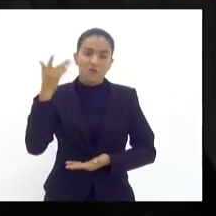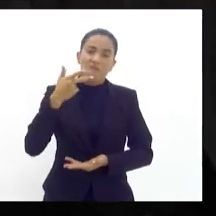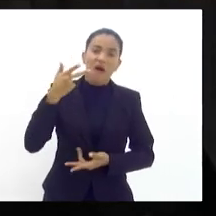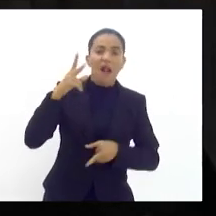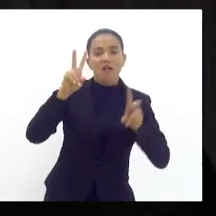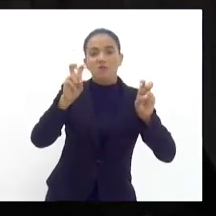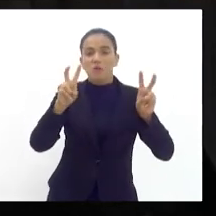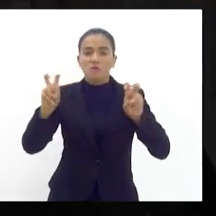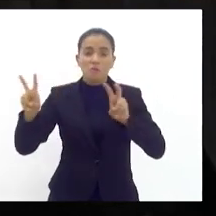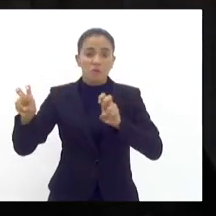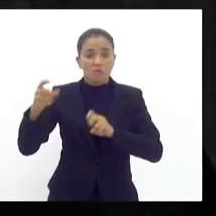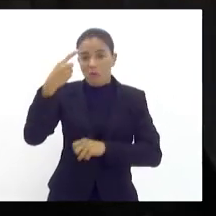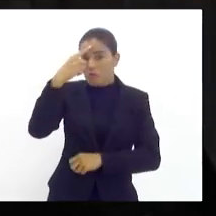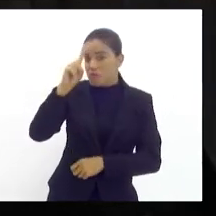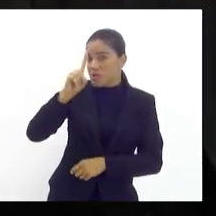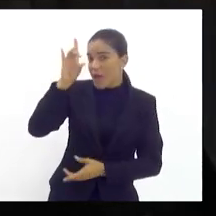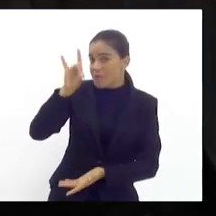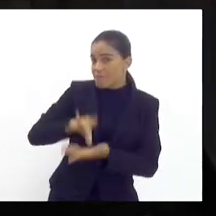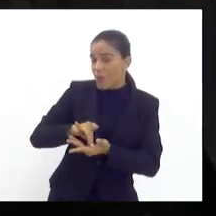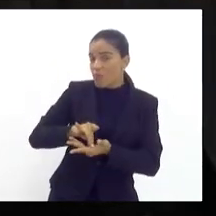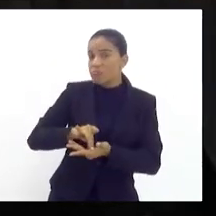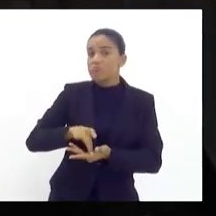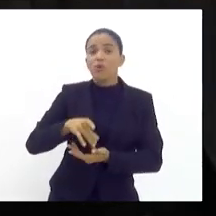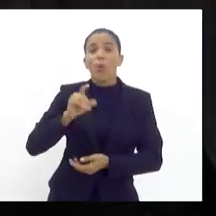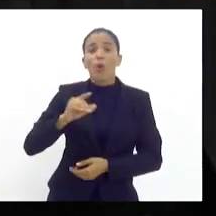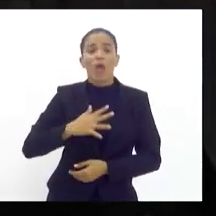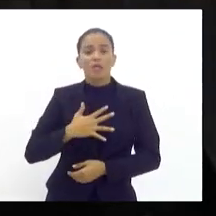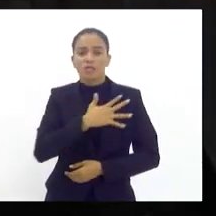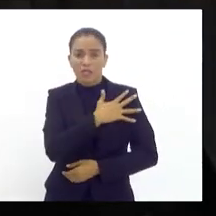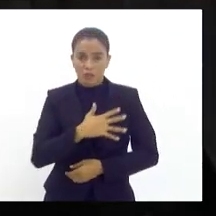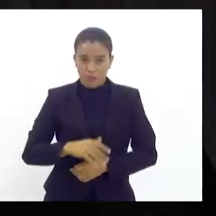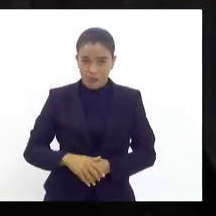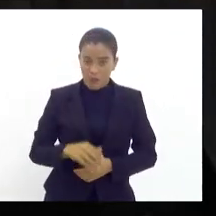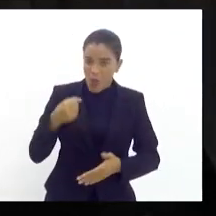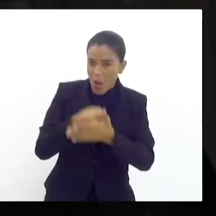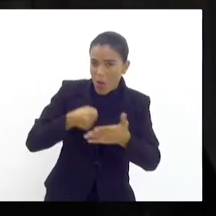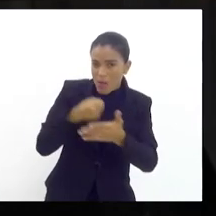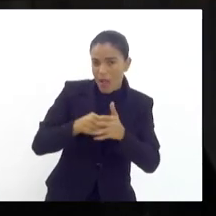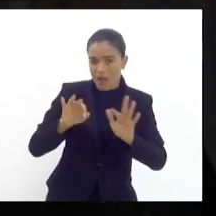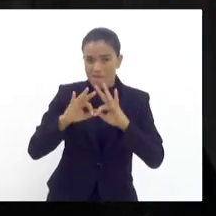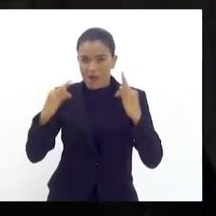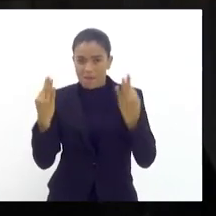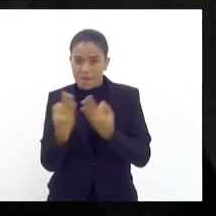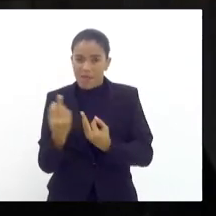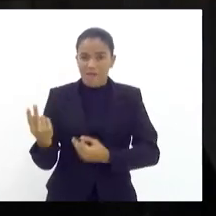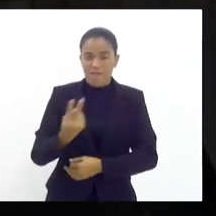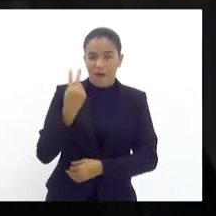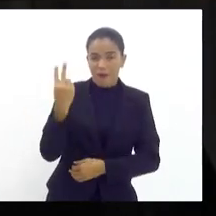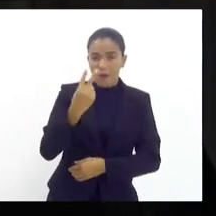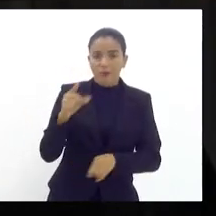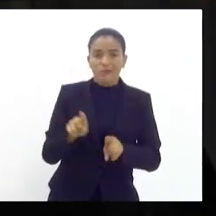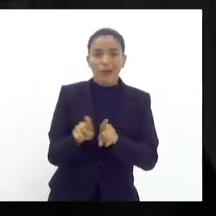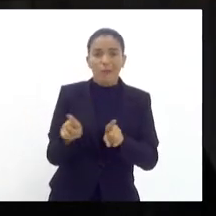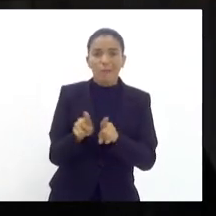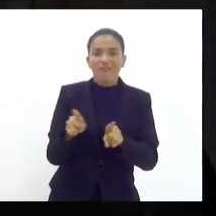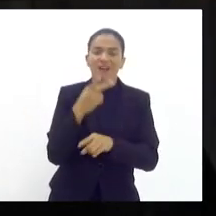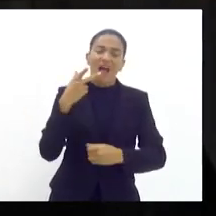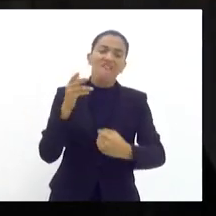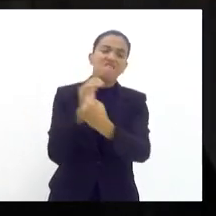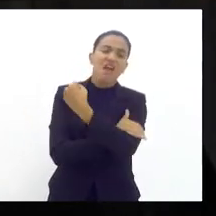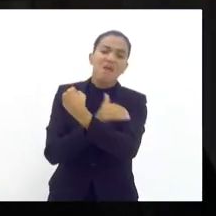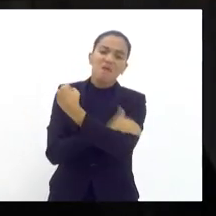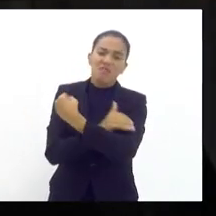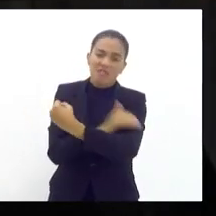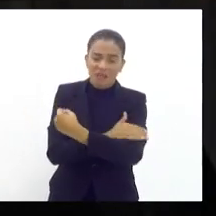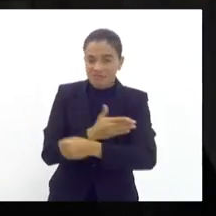não sabe o que realmente é fascismo e ditadura lutar pela família e seus valores e contra essa doença de feminismo e